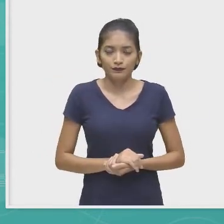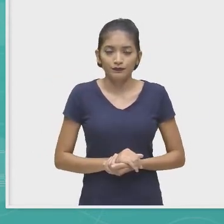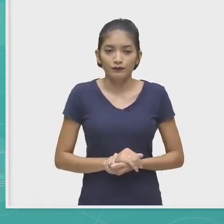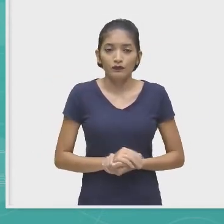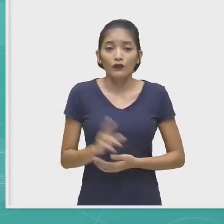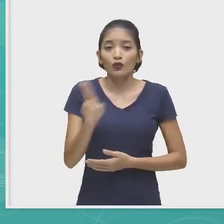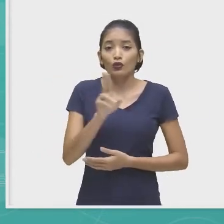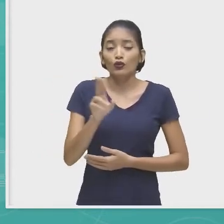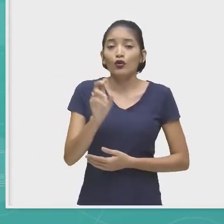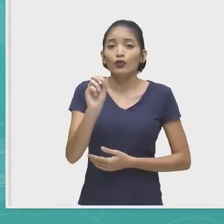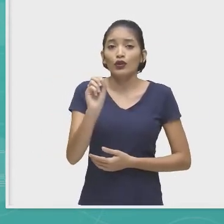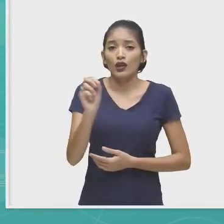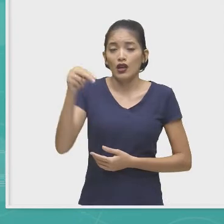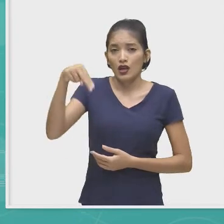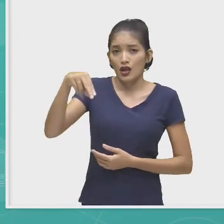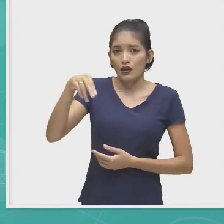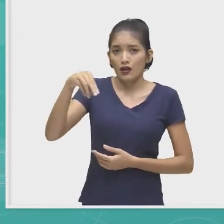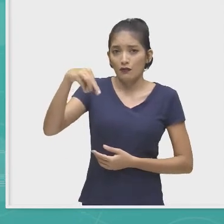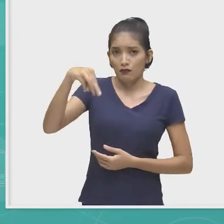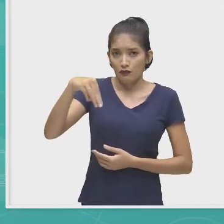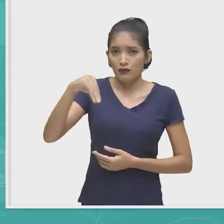chama-se minuendo.